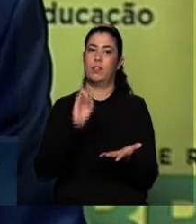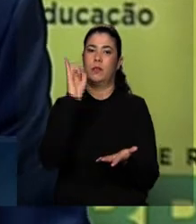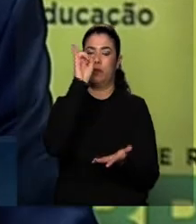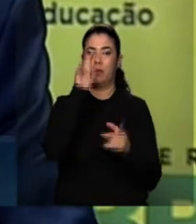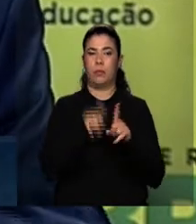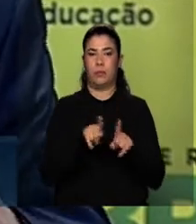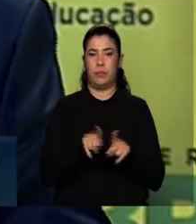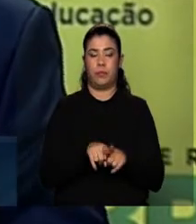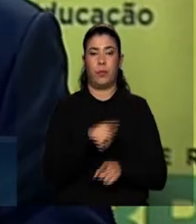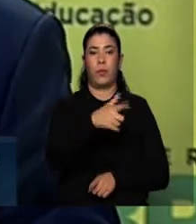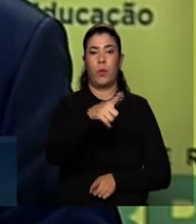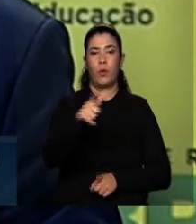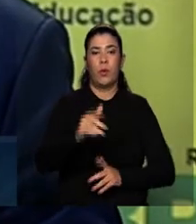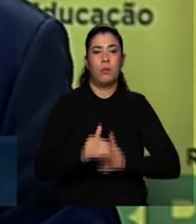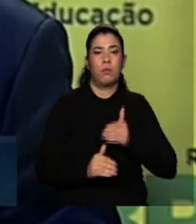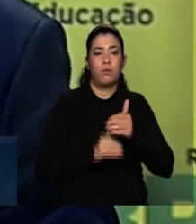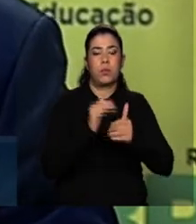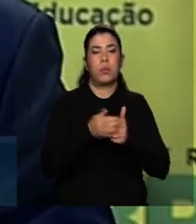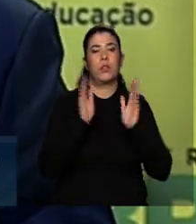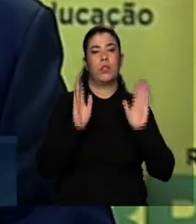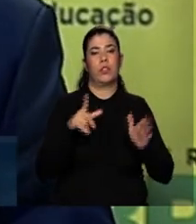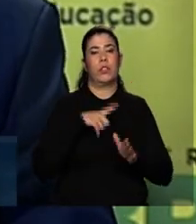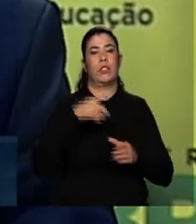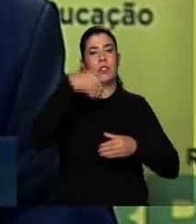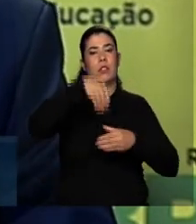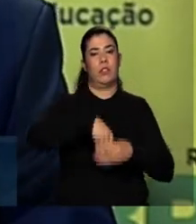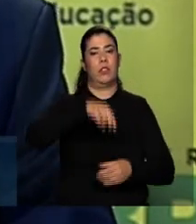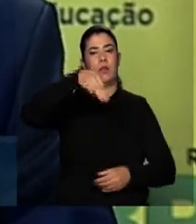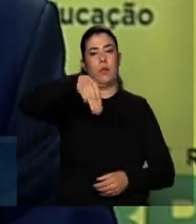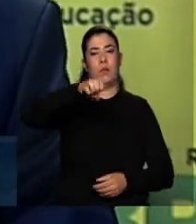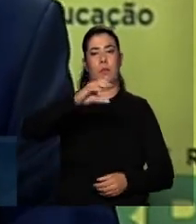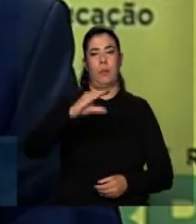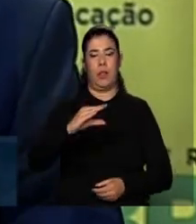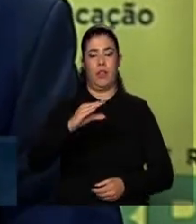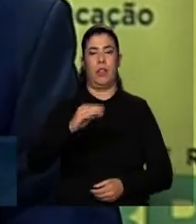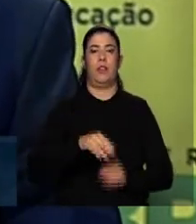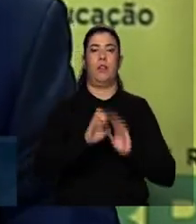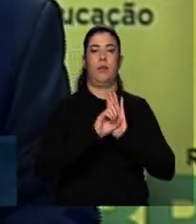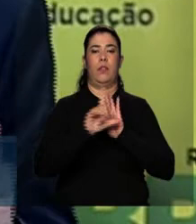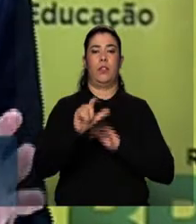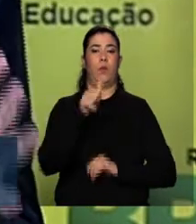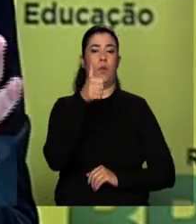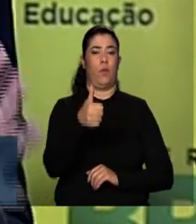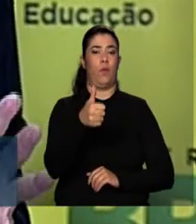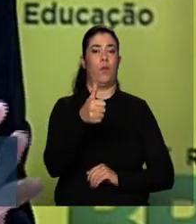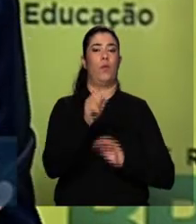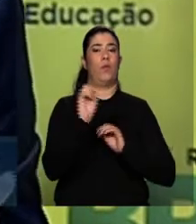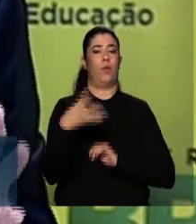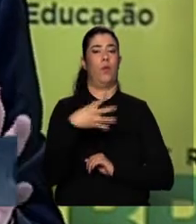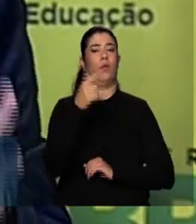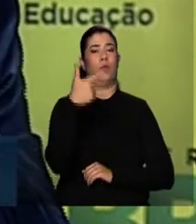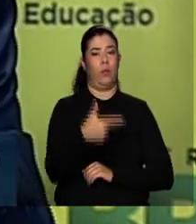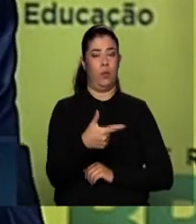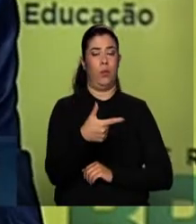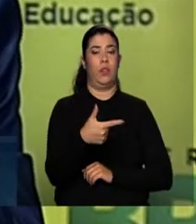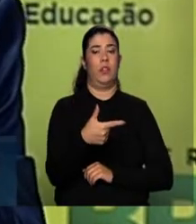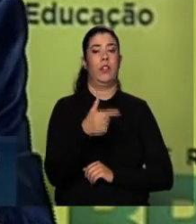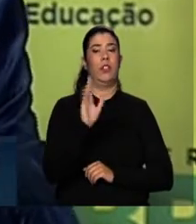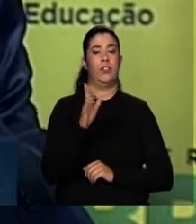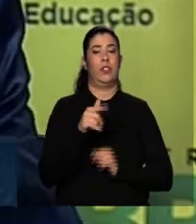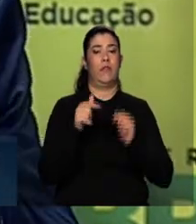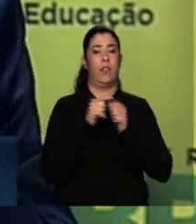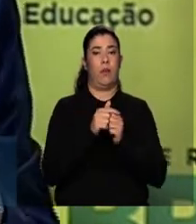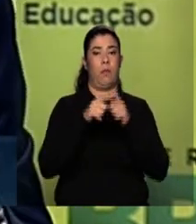Depois, outros processos que já estavam aqui no MEC, o edital 1, o edital 2, e com isso nós vamos tendo o